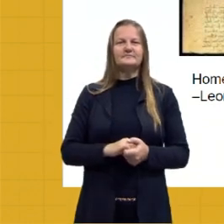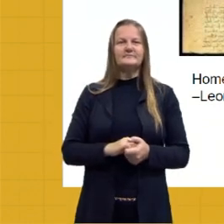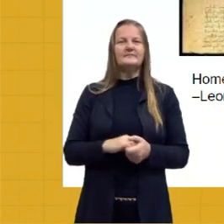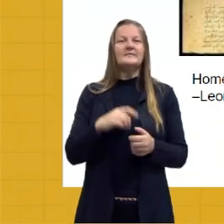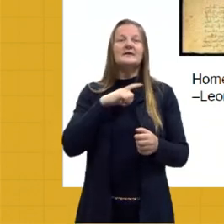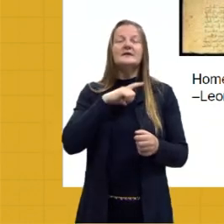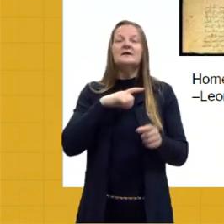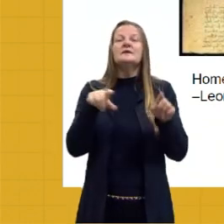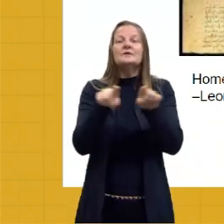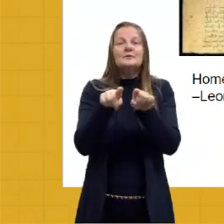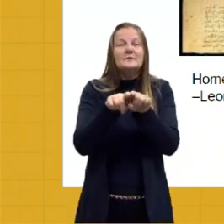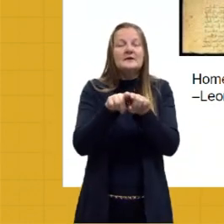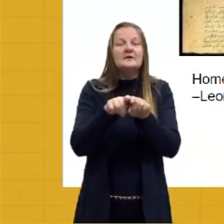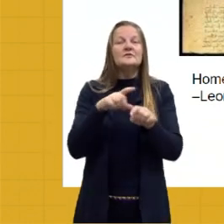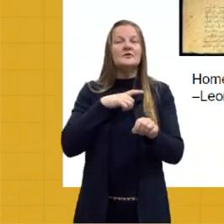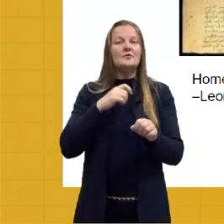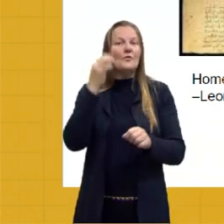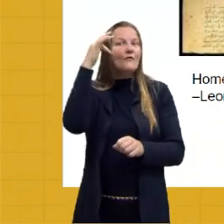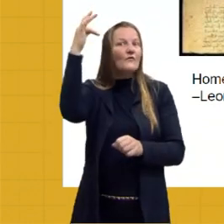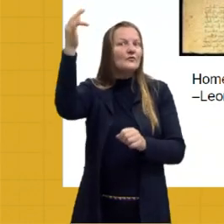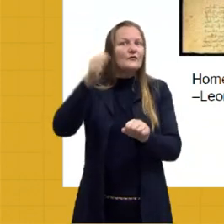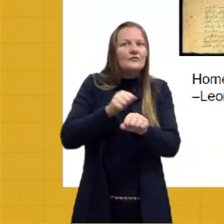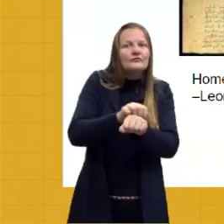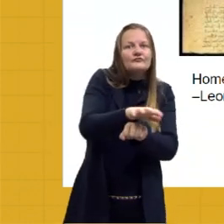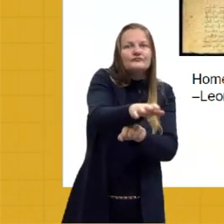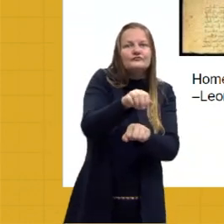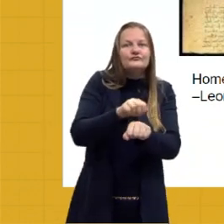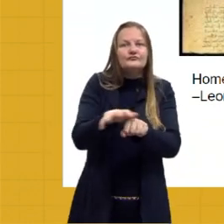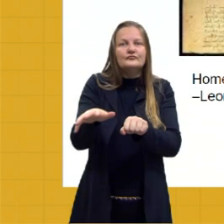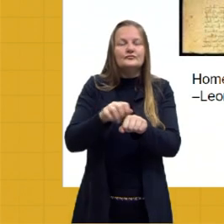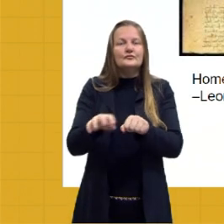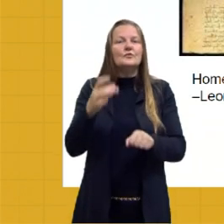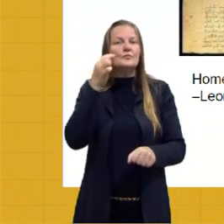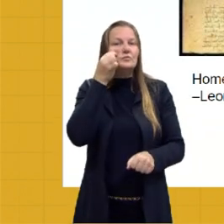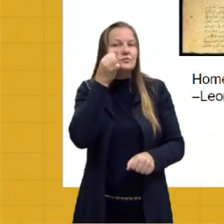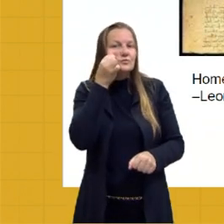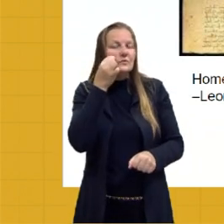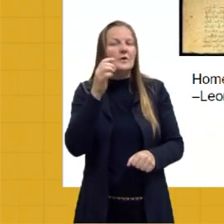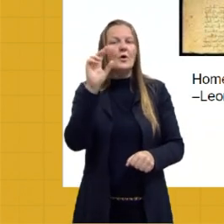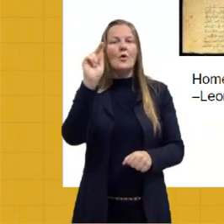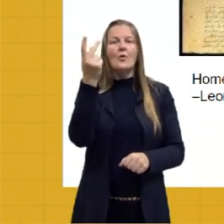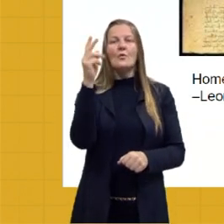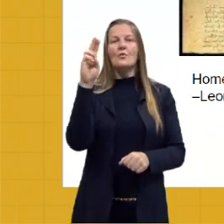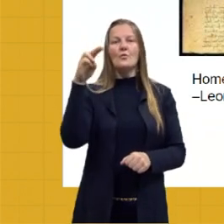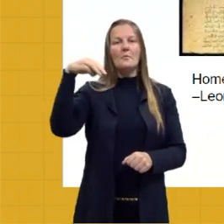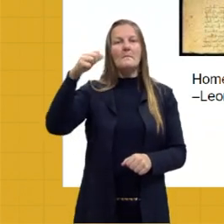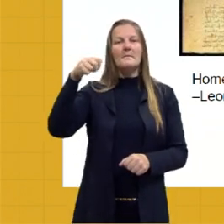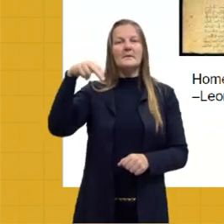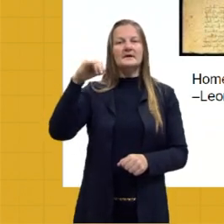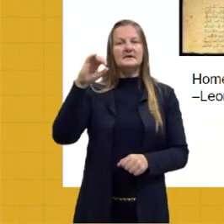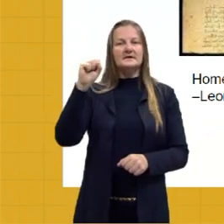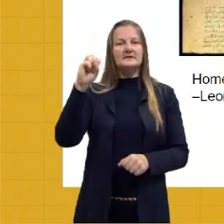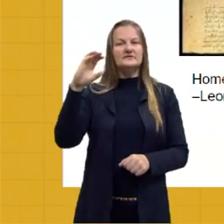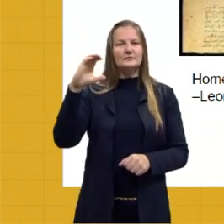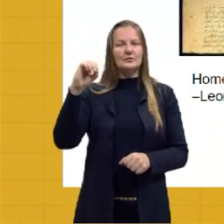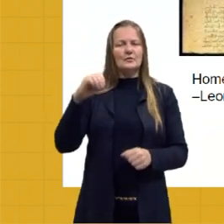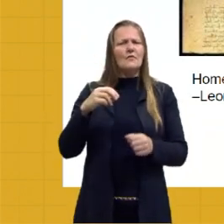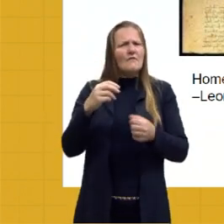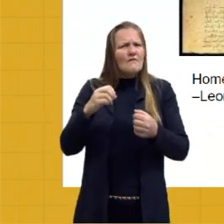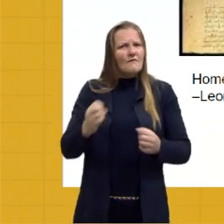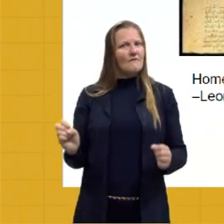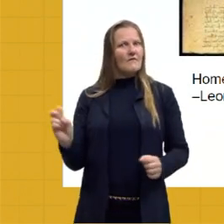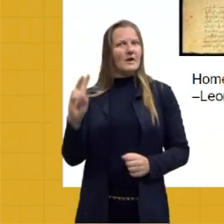aqui a chegada de uma corrente filosófica né que é o humanismo é que valoriza a racionalidade